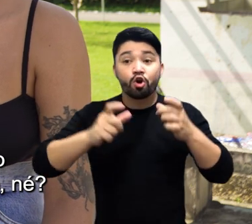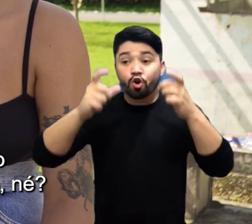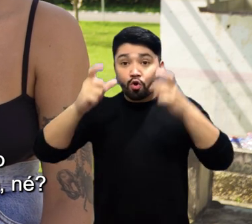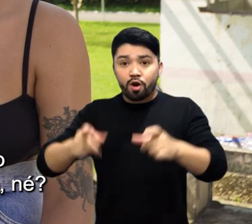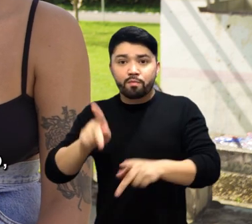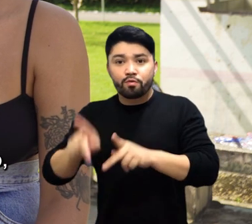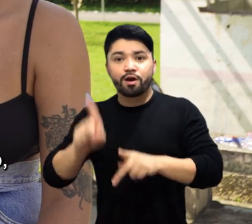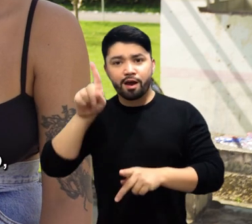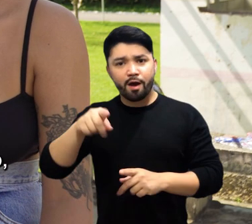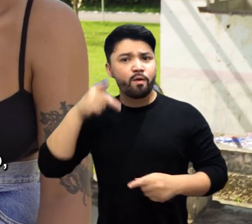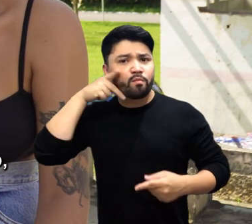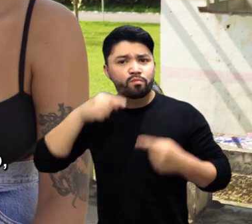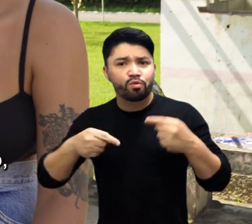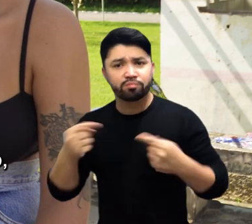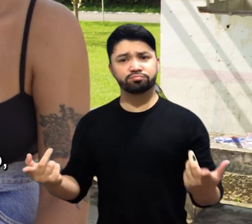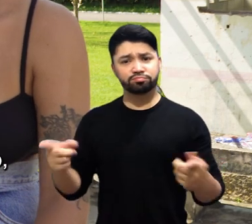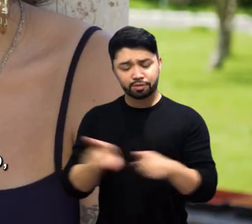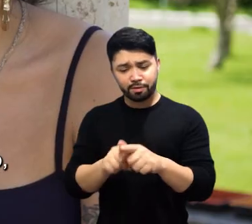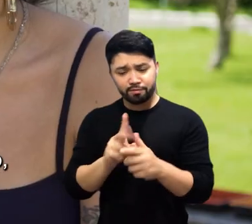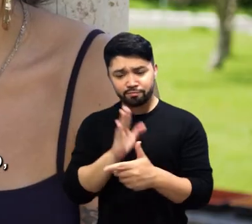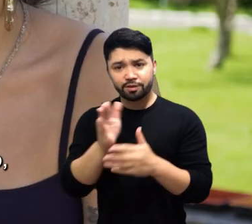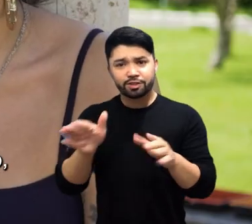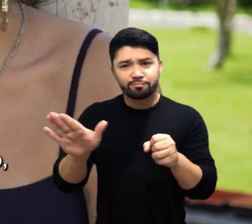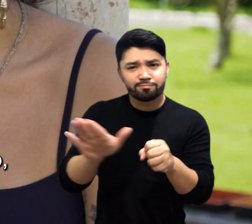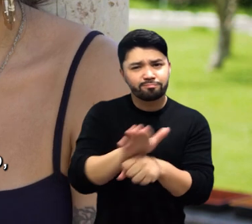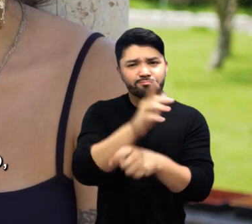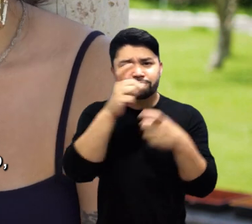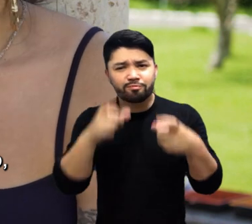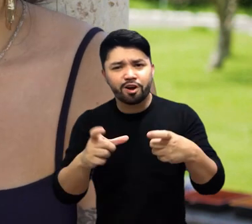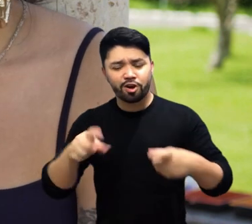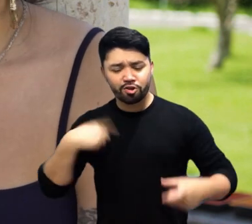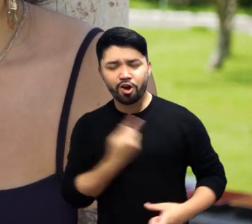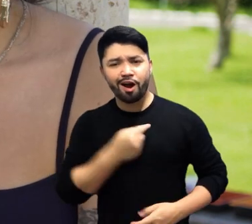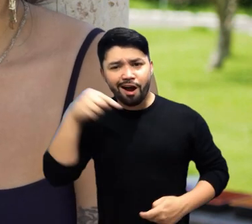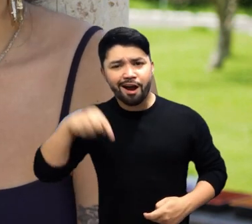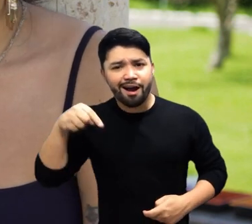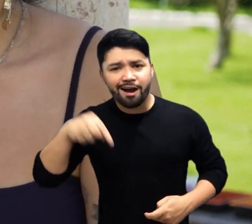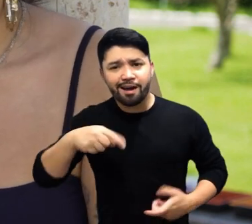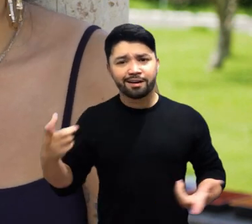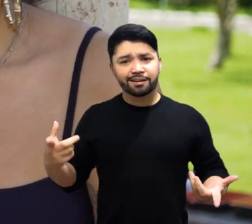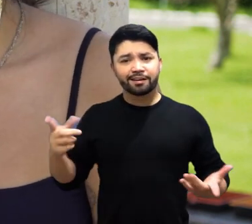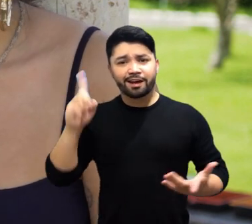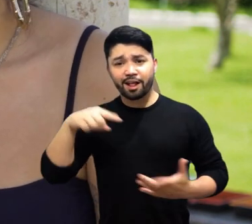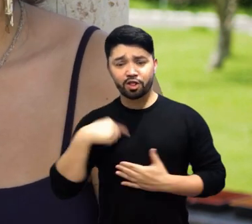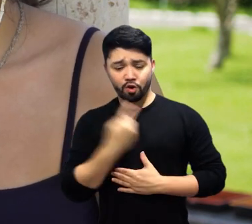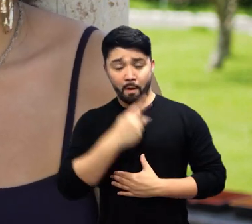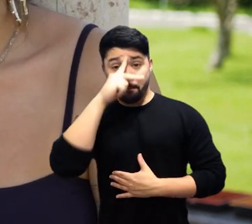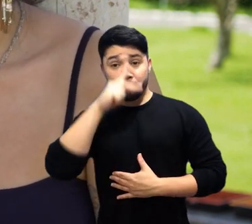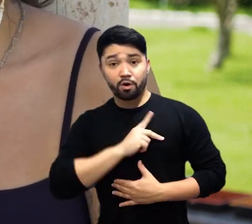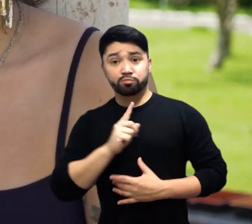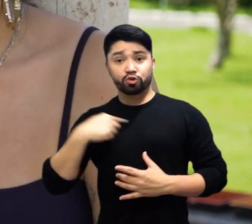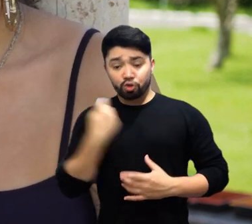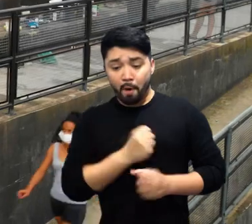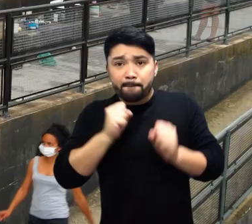posicionamento político, né? De ocupação daquele espaço mesmo, de dizer que a gente tá aqui e que isso é nosso, que a gente tem direito